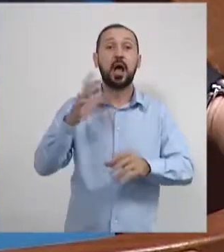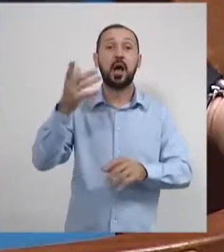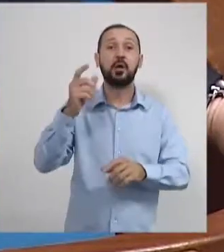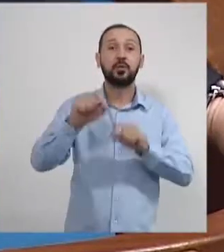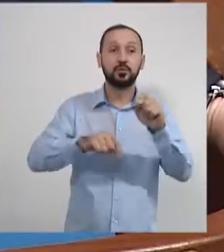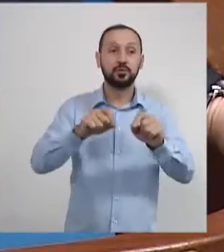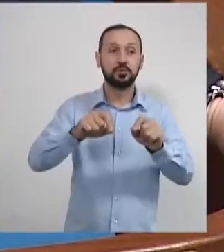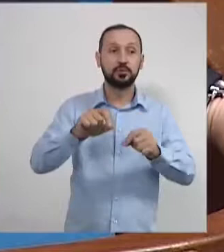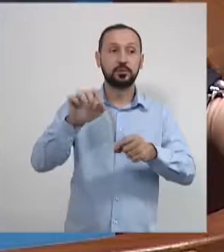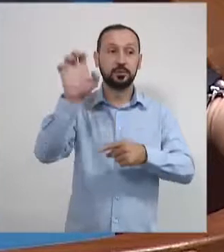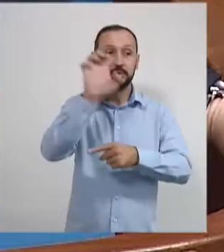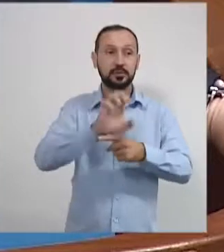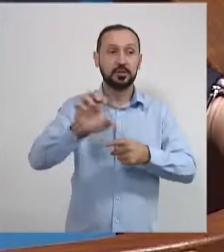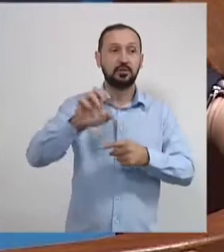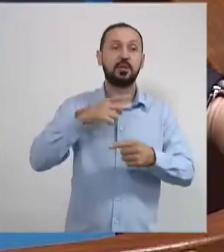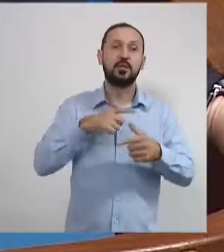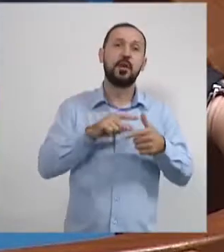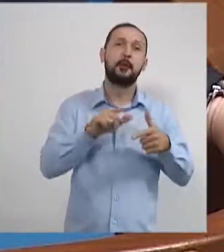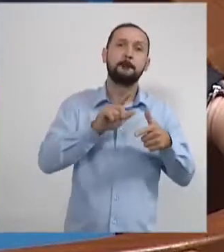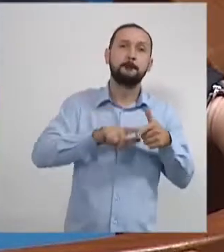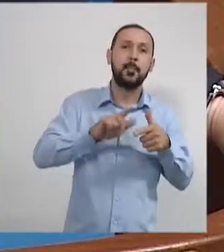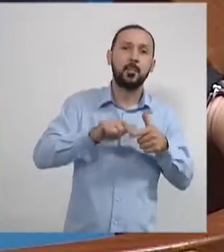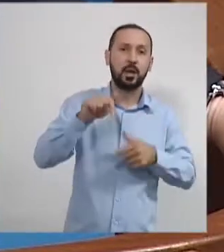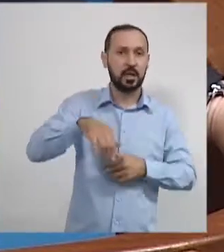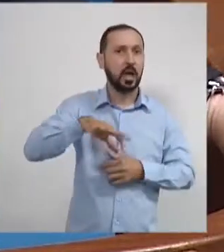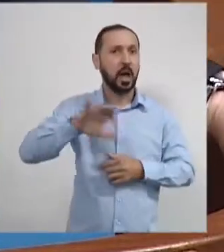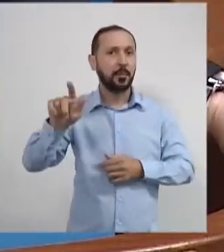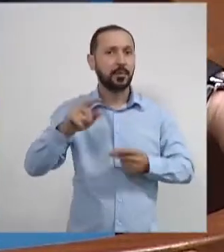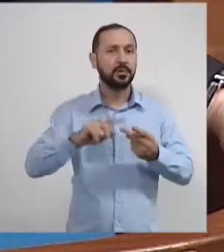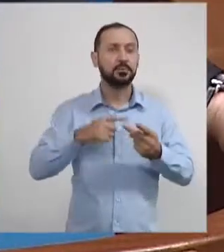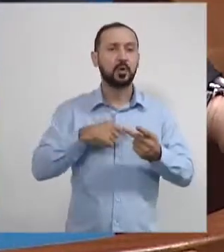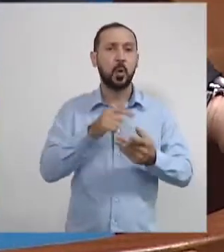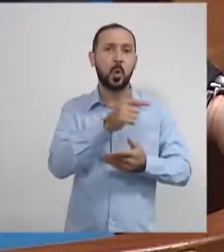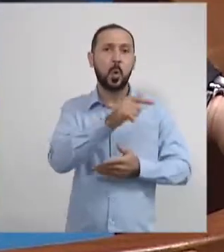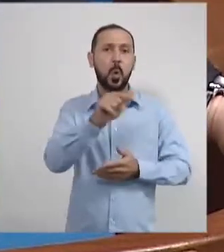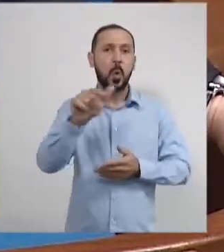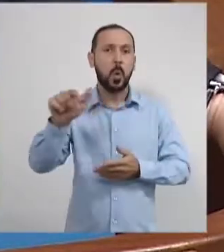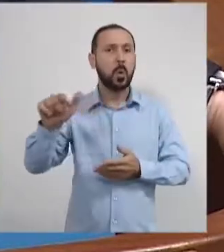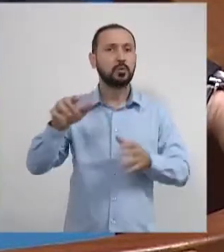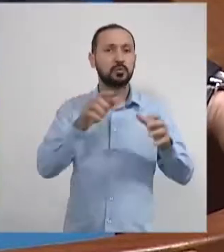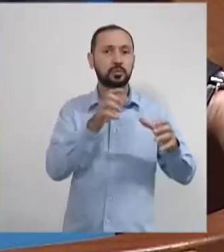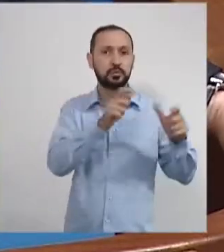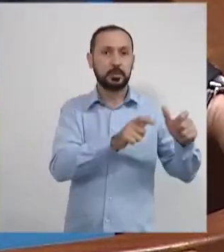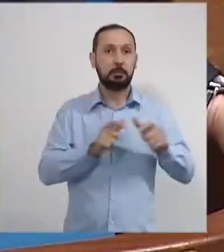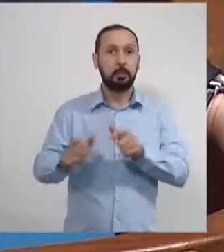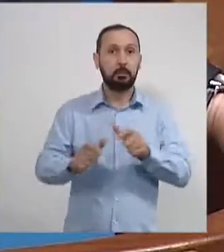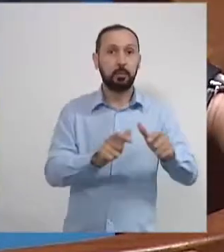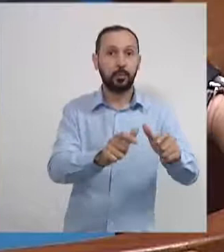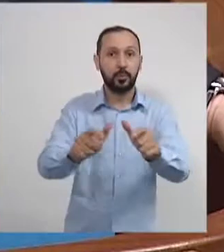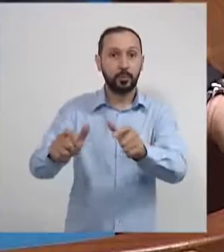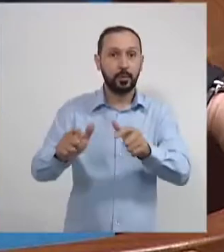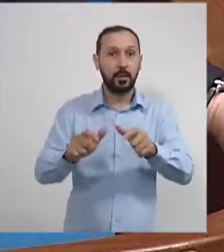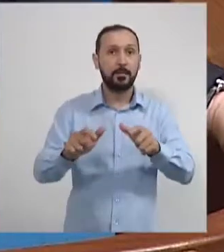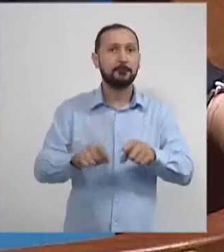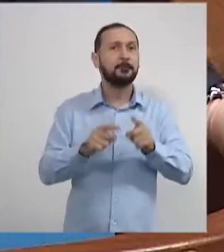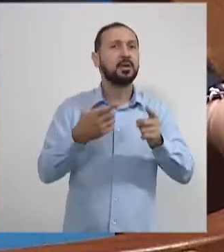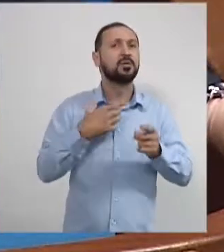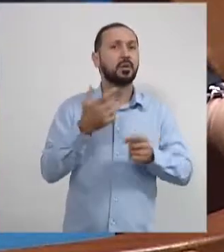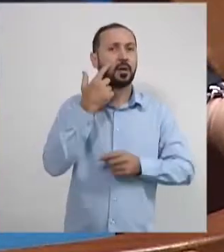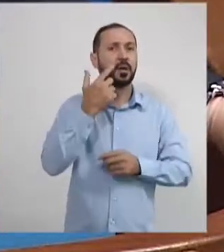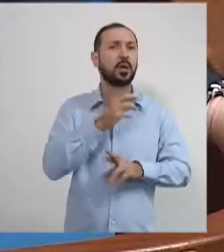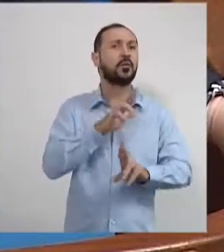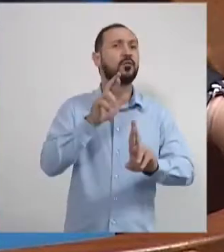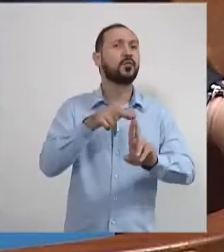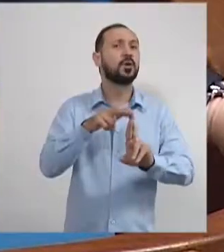ocorridas no Estado. Tivemos problemas aqui em Campo Grande, em outras localidades, mas eu quero